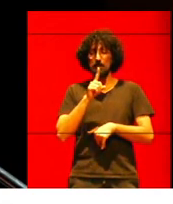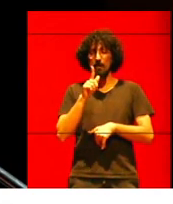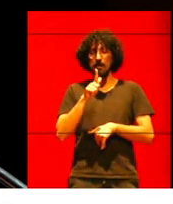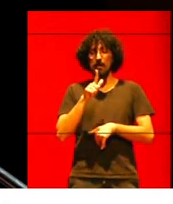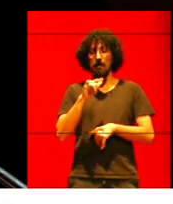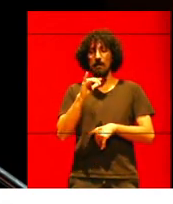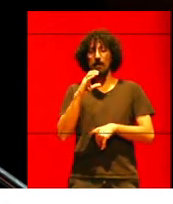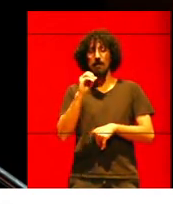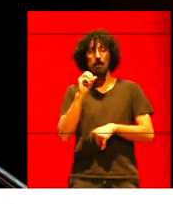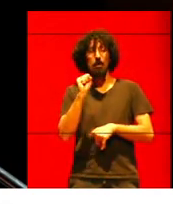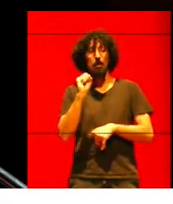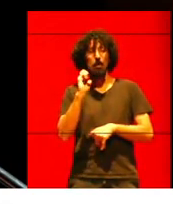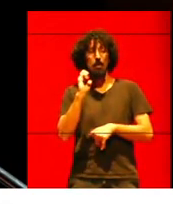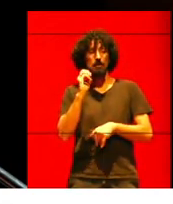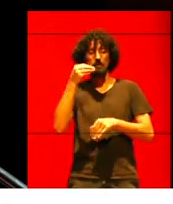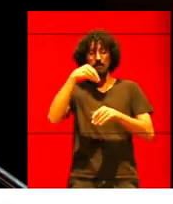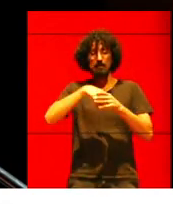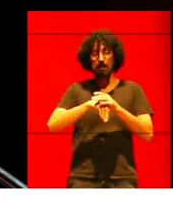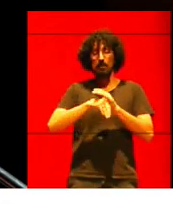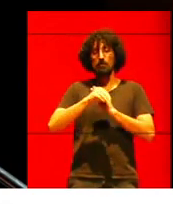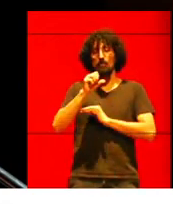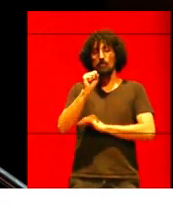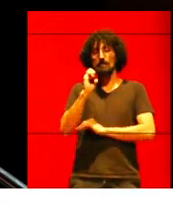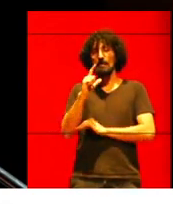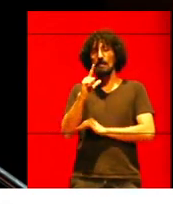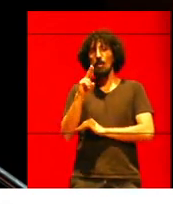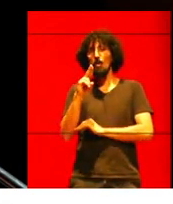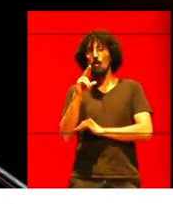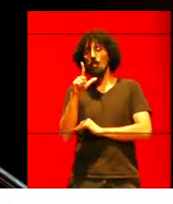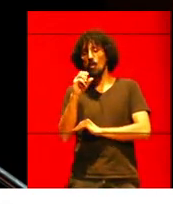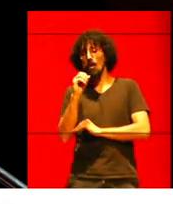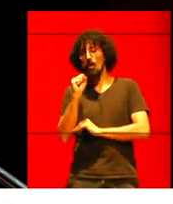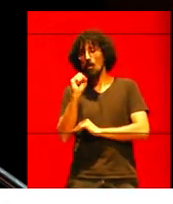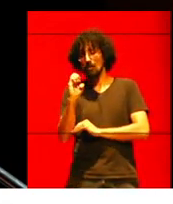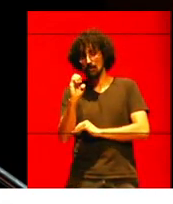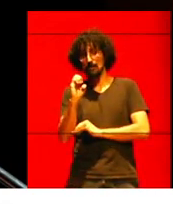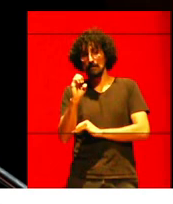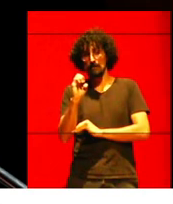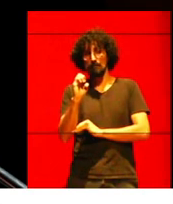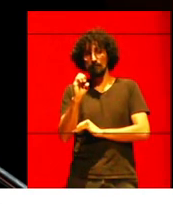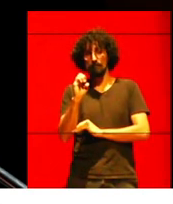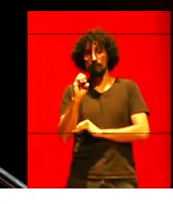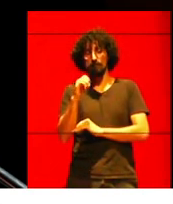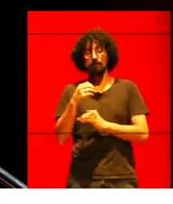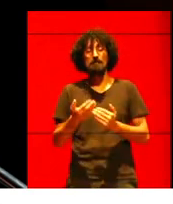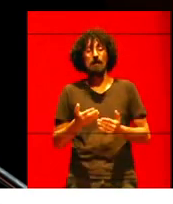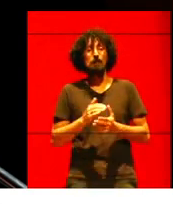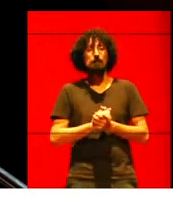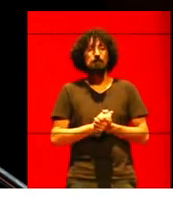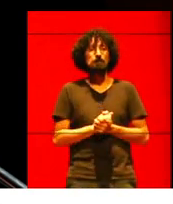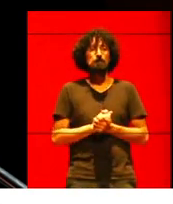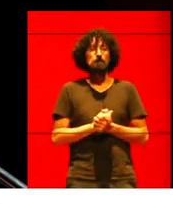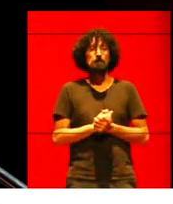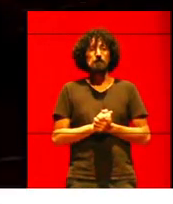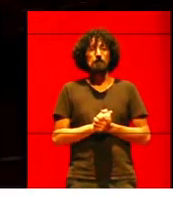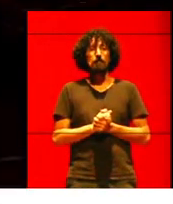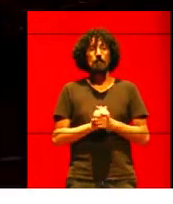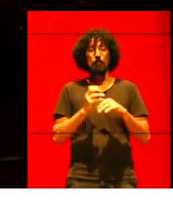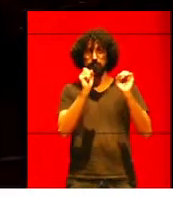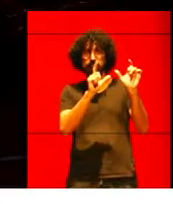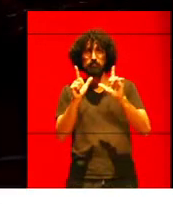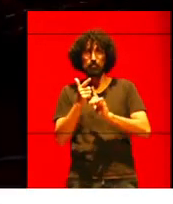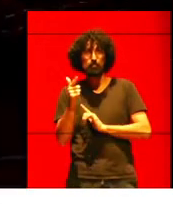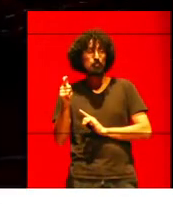glicose presente dentro da celulose, certo? Então, nós não conseguimos fazer a quebra da celulose. Próximo